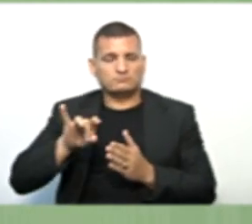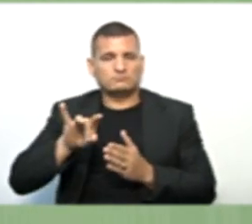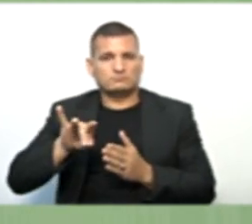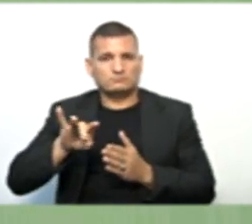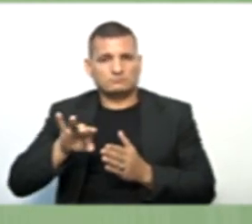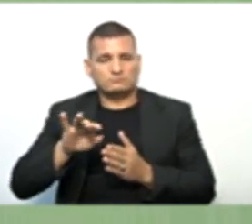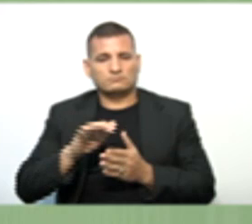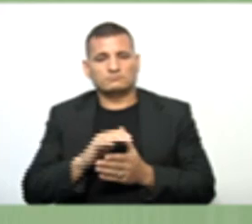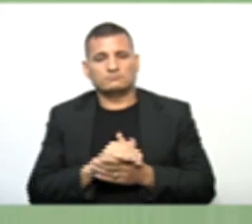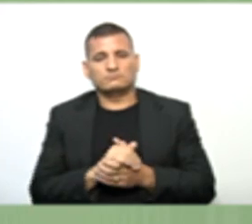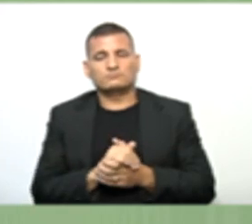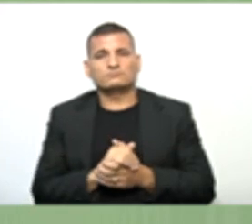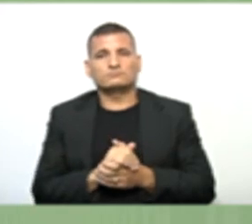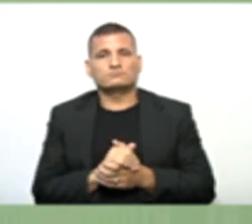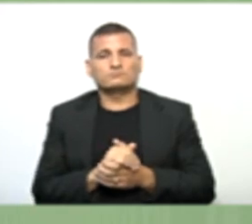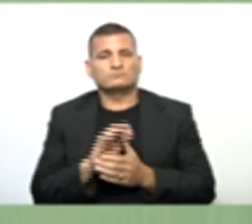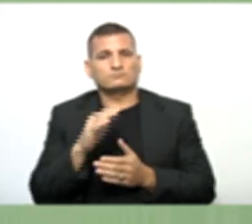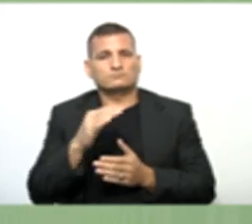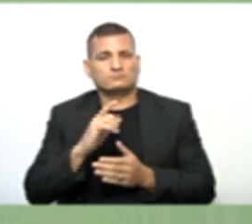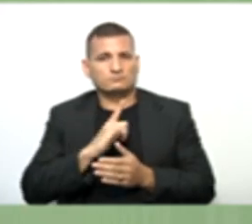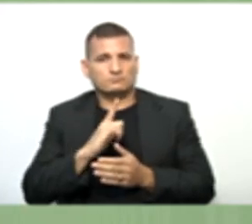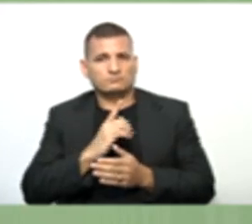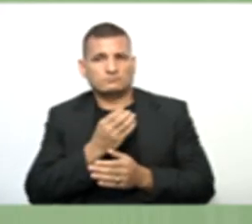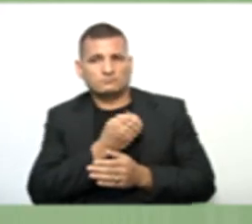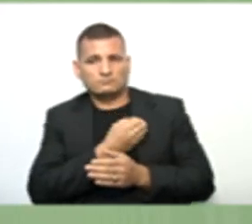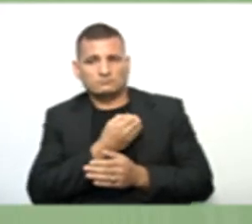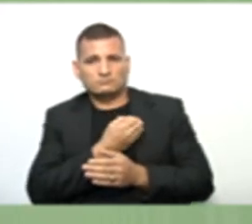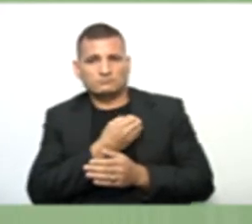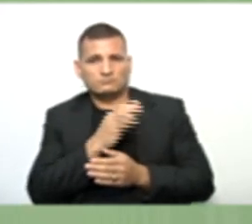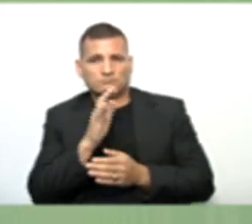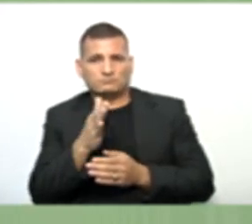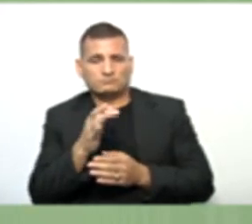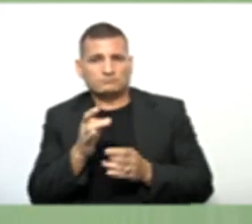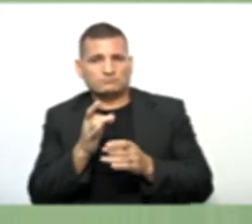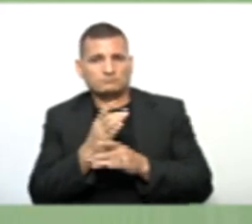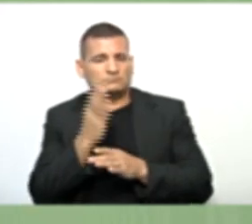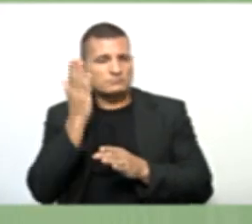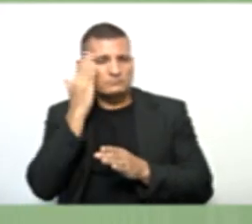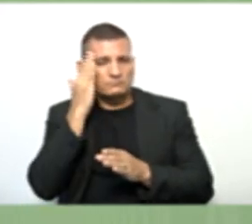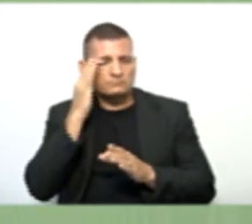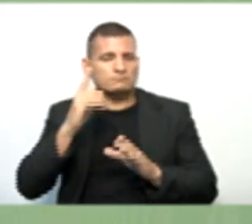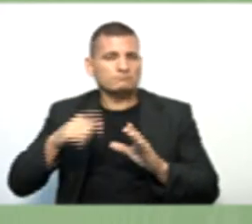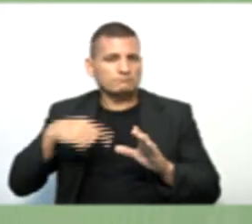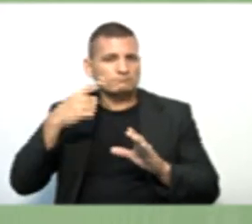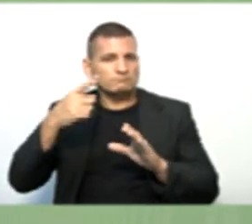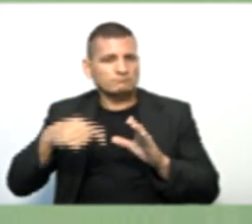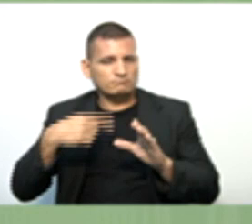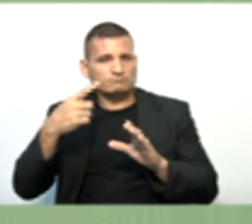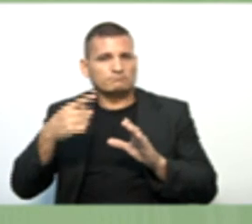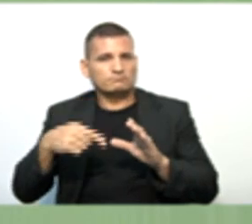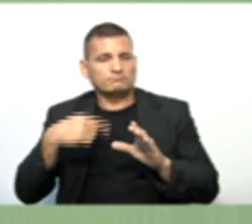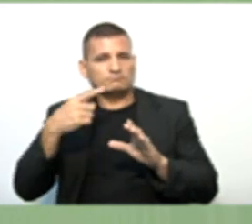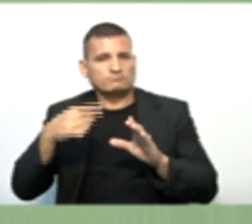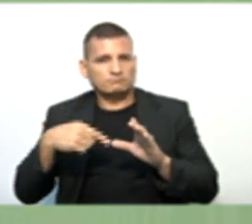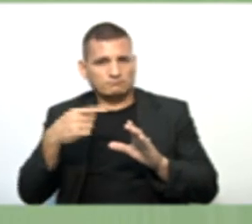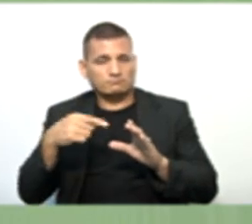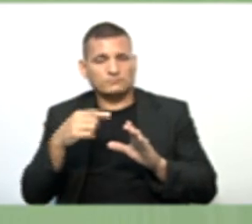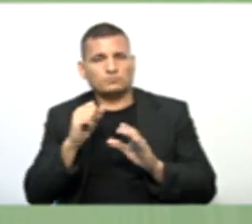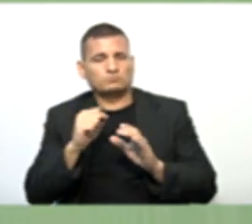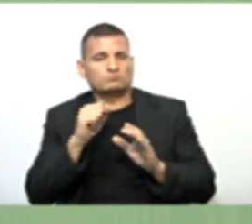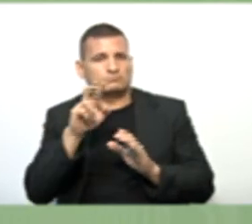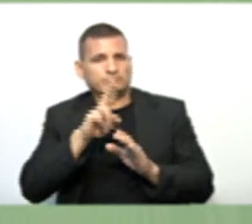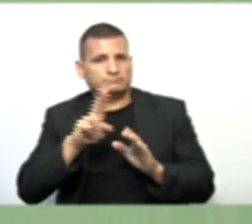comando. Então, quando a gente já tem um número pré-determinado de vezes que o laço vai ser executado, nós podemos utilizar com